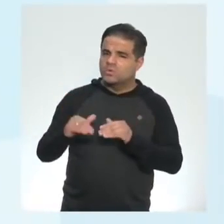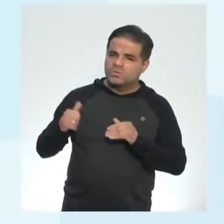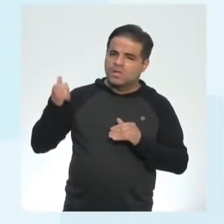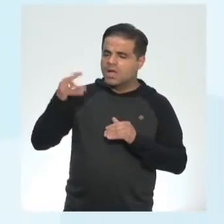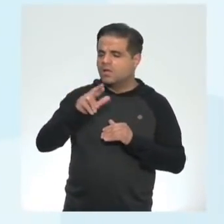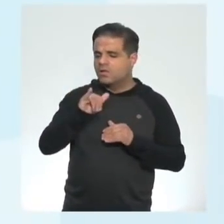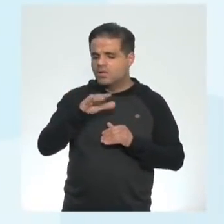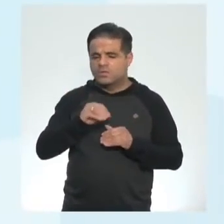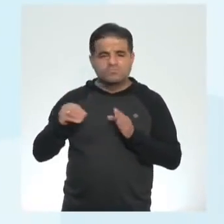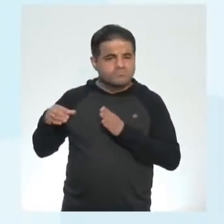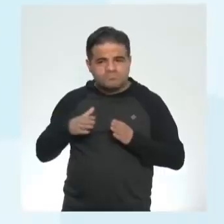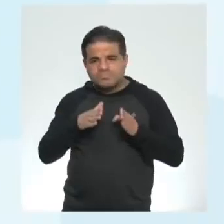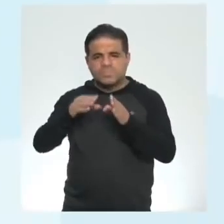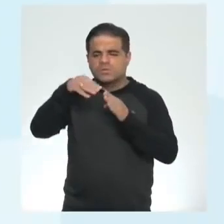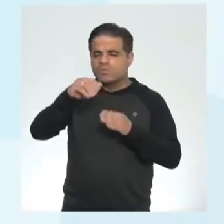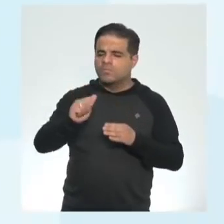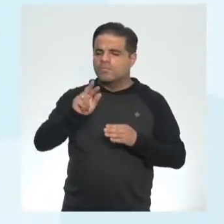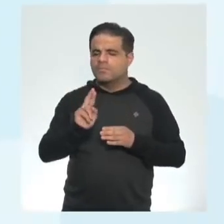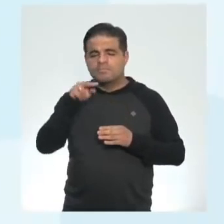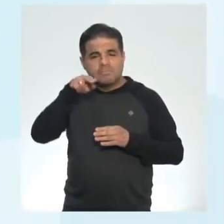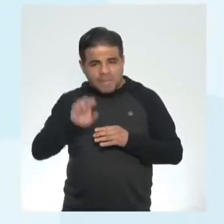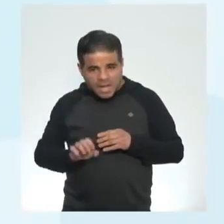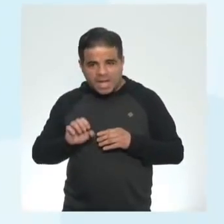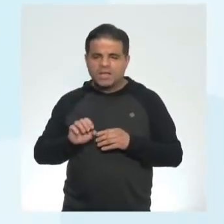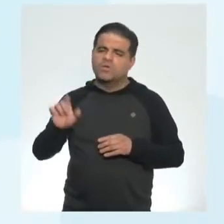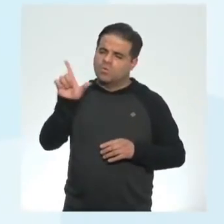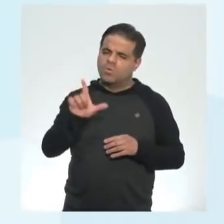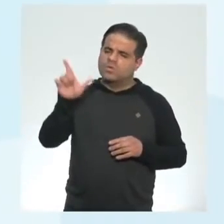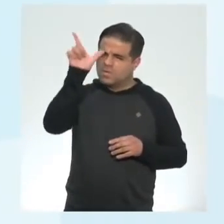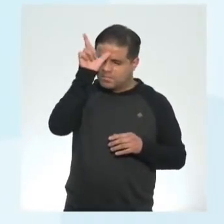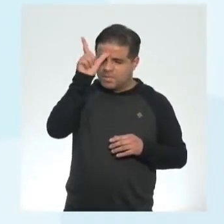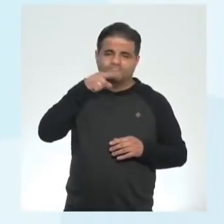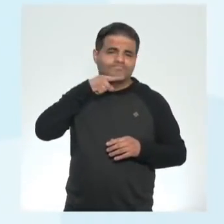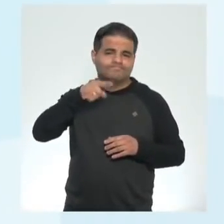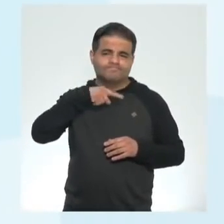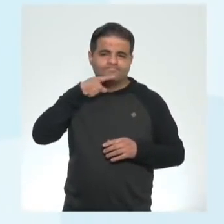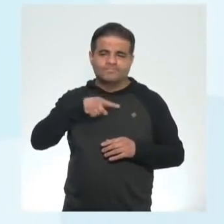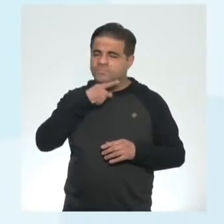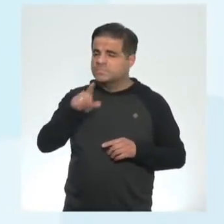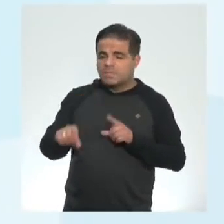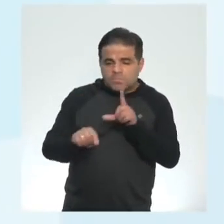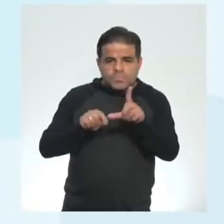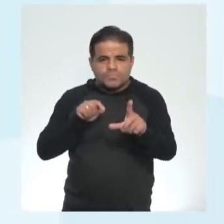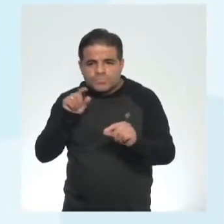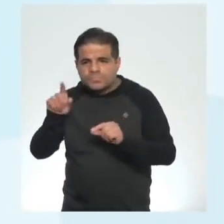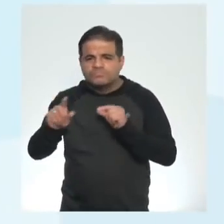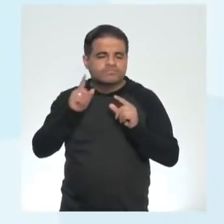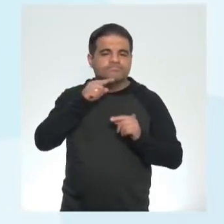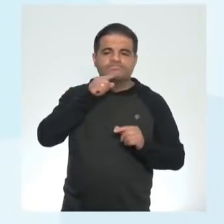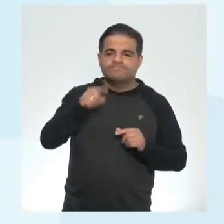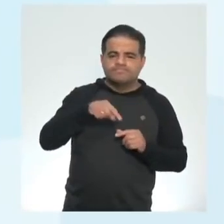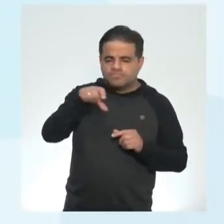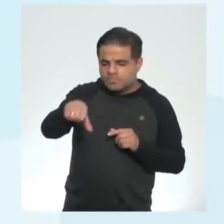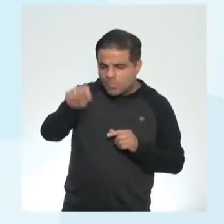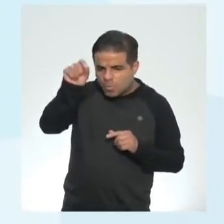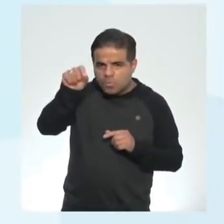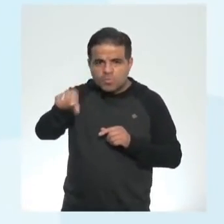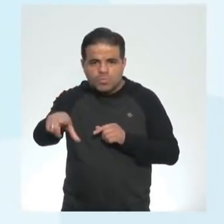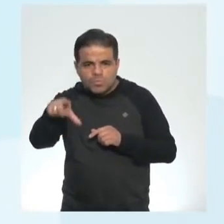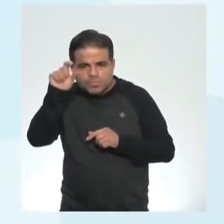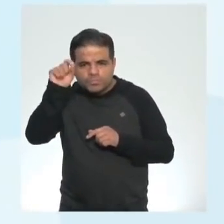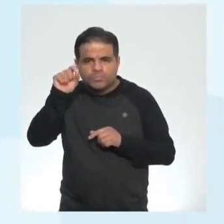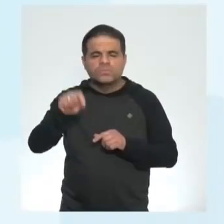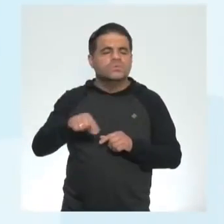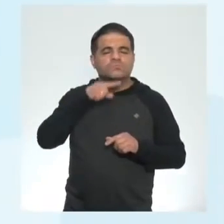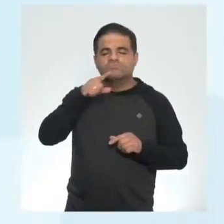do rio Marne. É claro que os alemães não conseguiram fazer essa pinça. E por que eles não